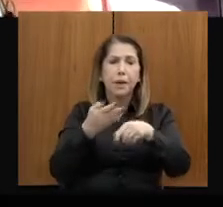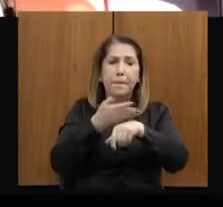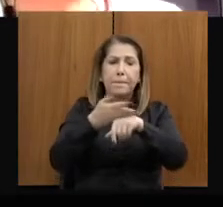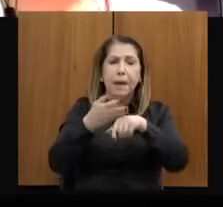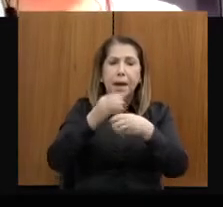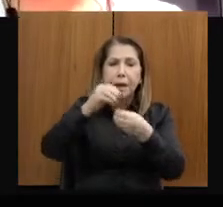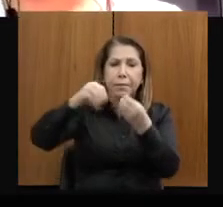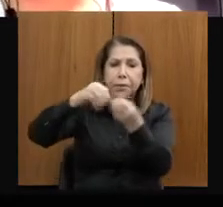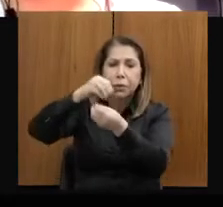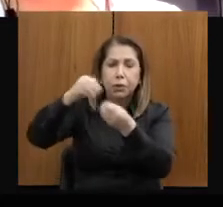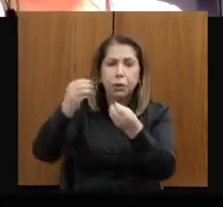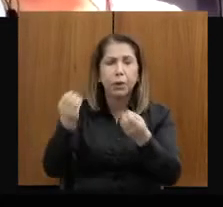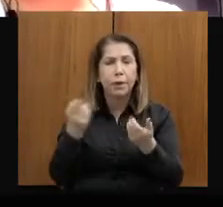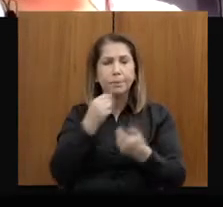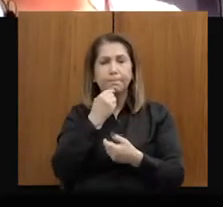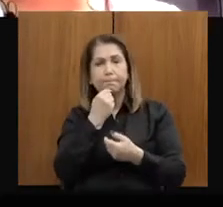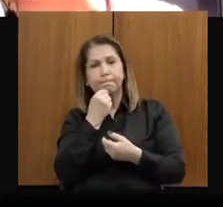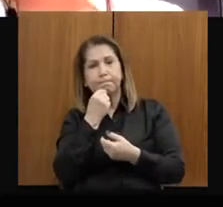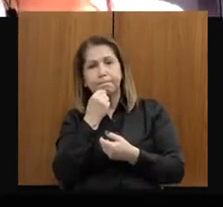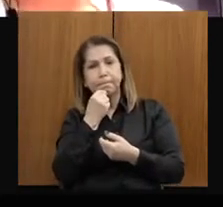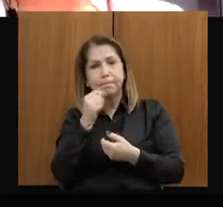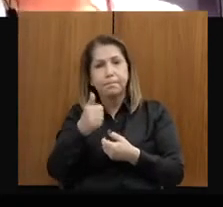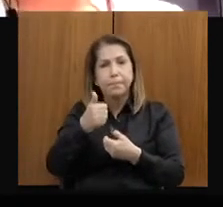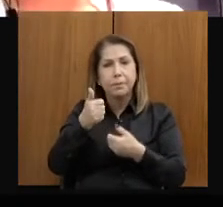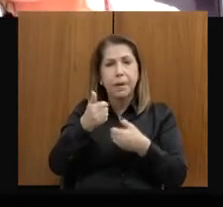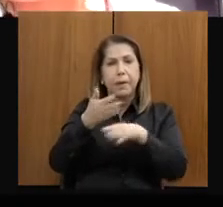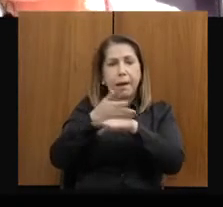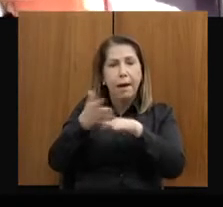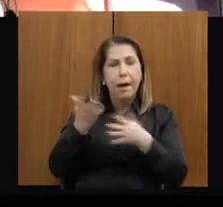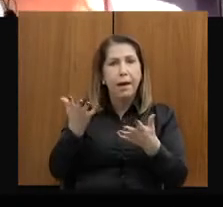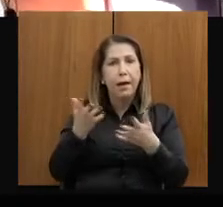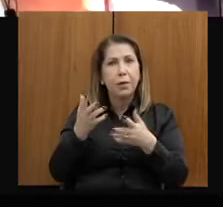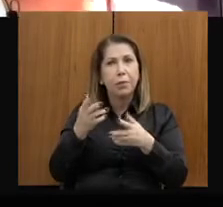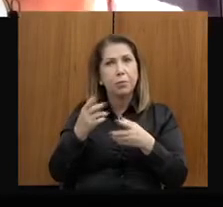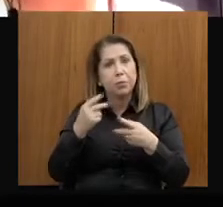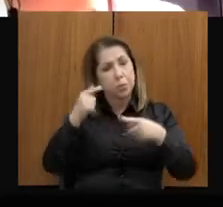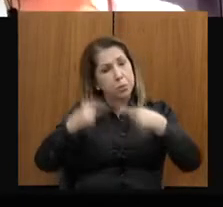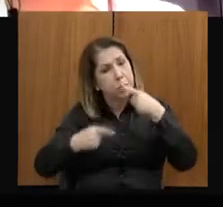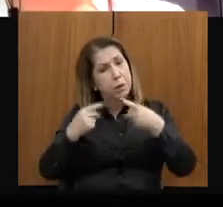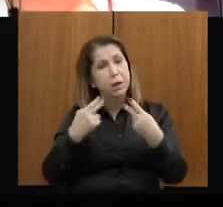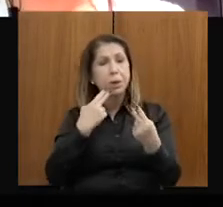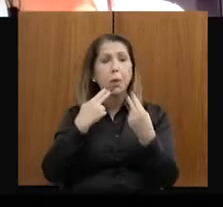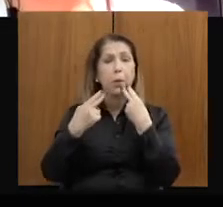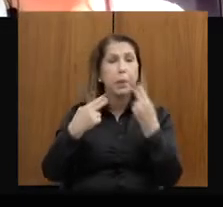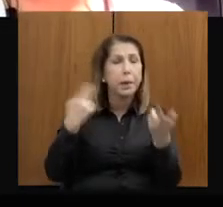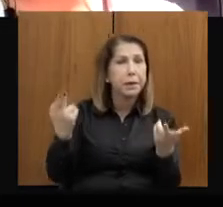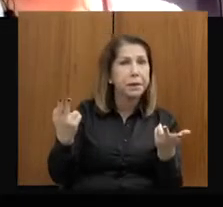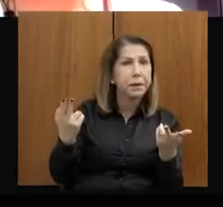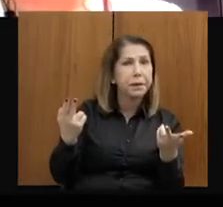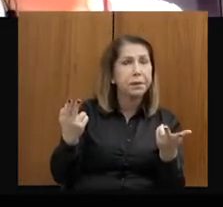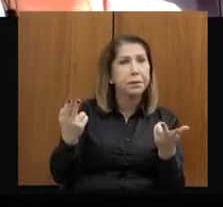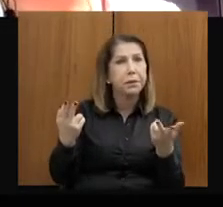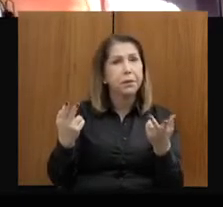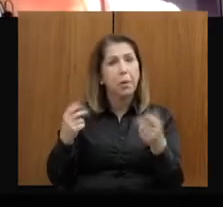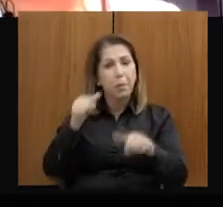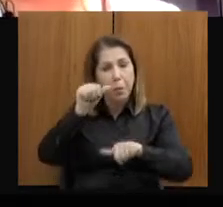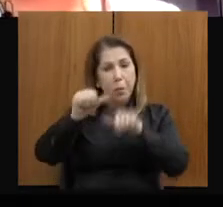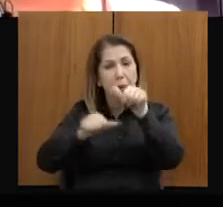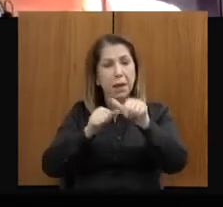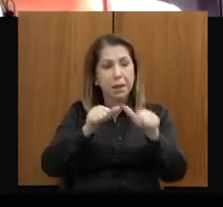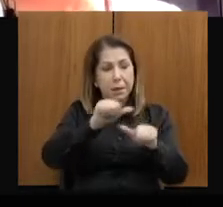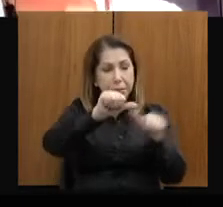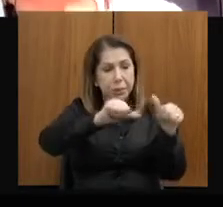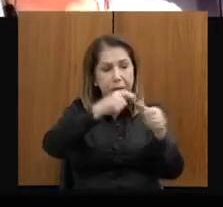seja por meio das políticas de urbanas né da reforma e da criação de